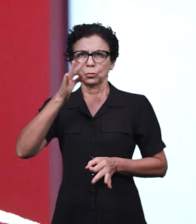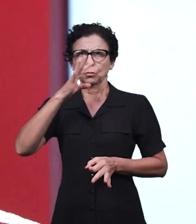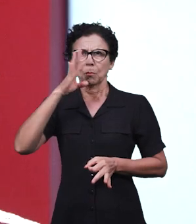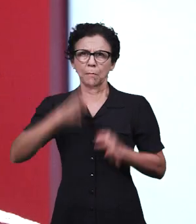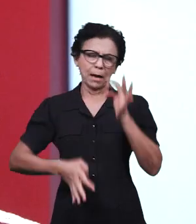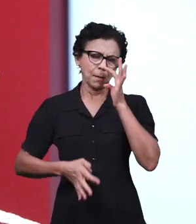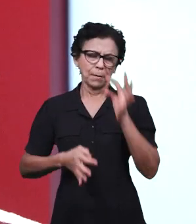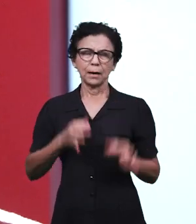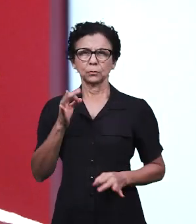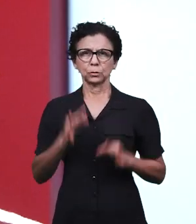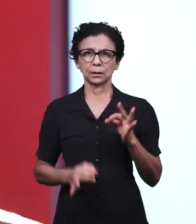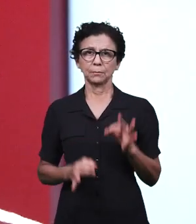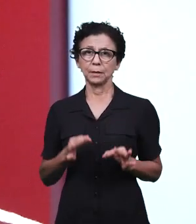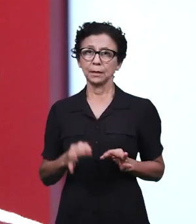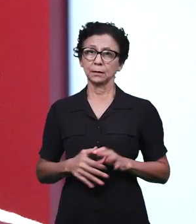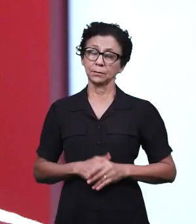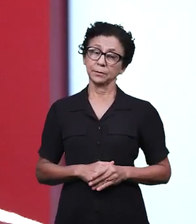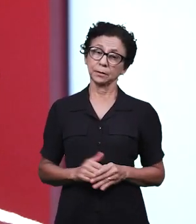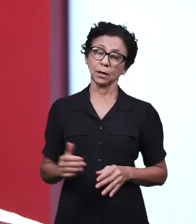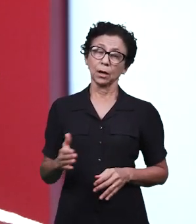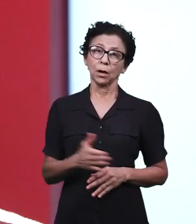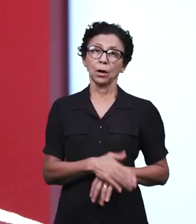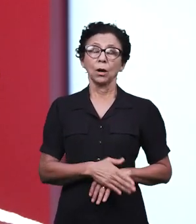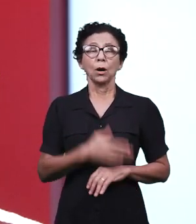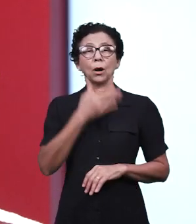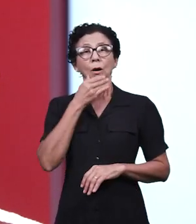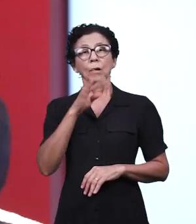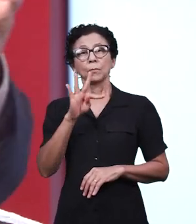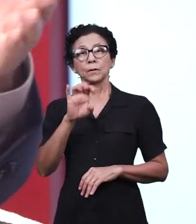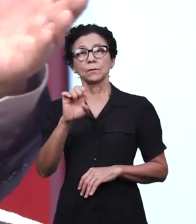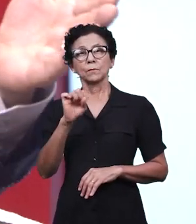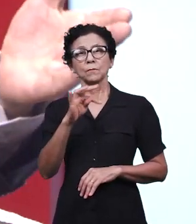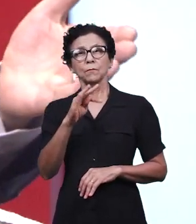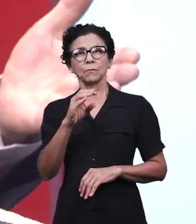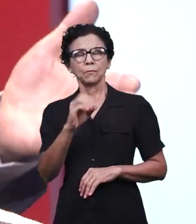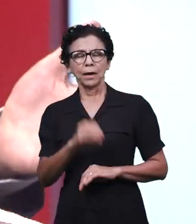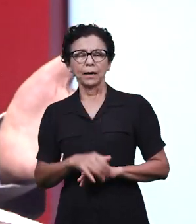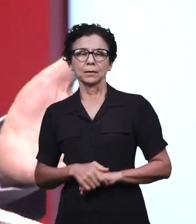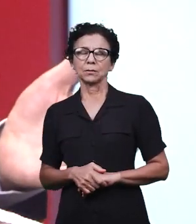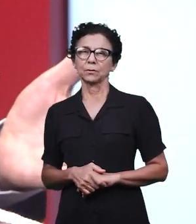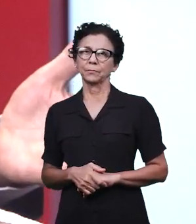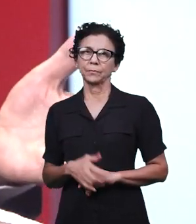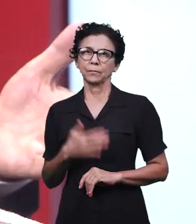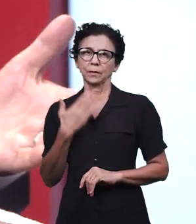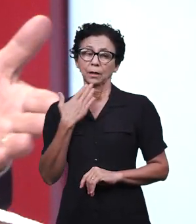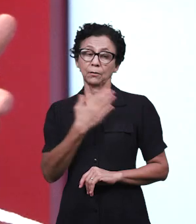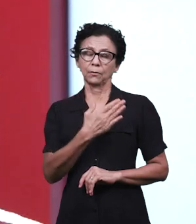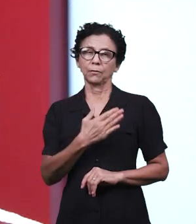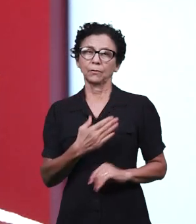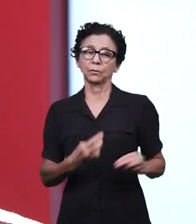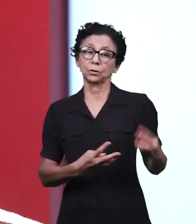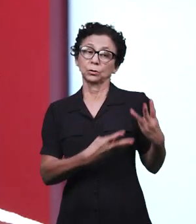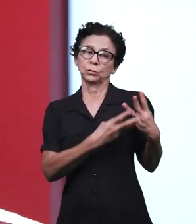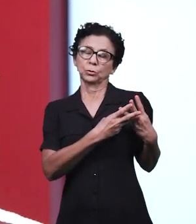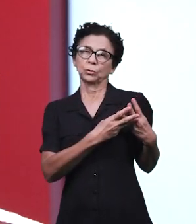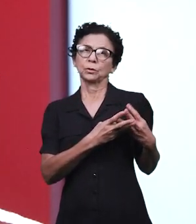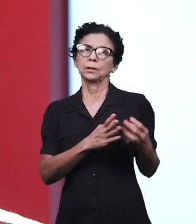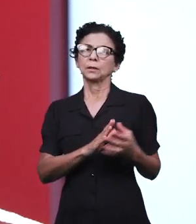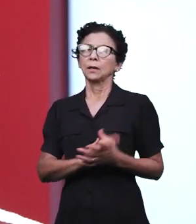disse assim a Paulo: queres ir comigo a Jerusalém